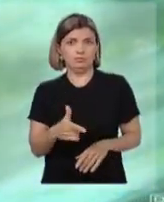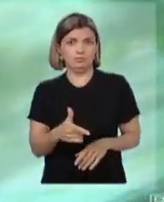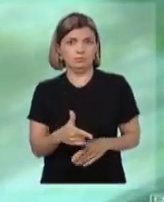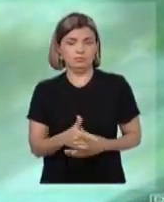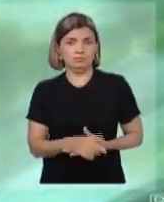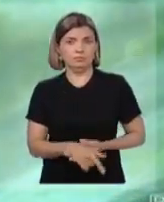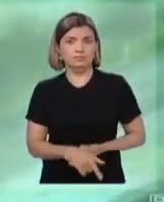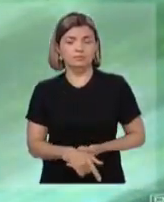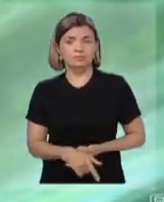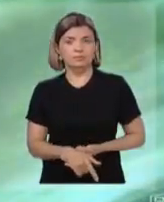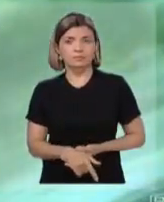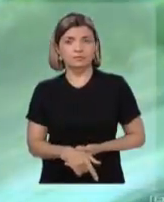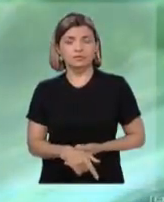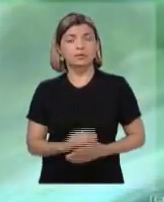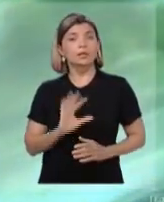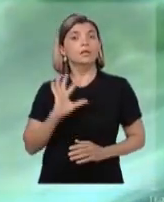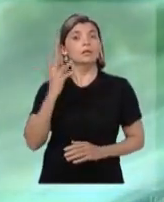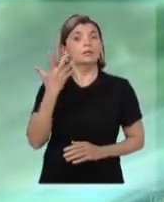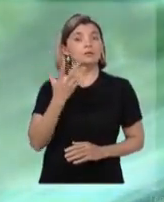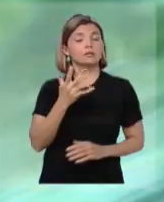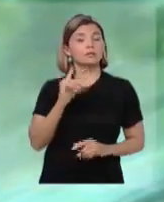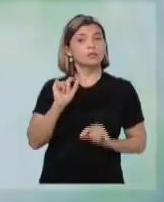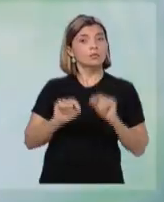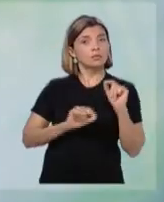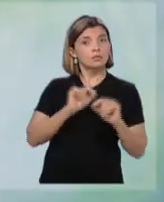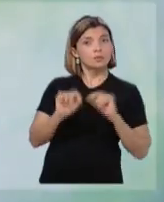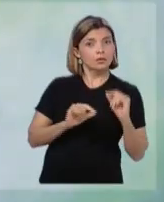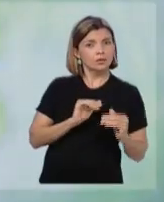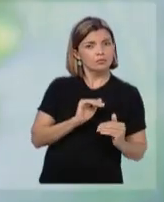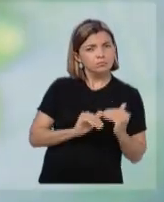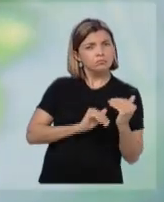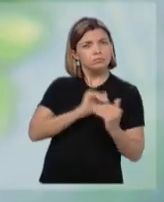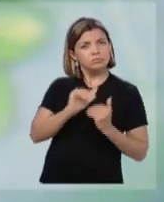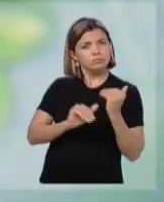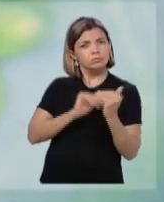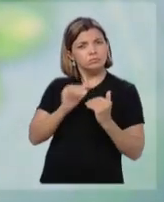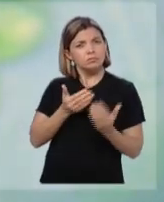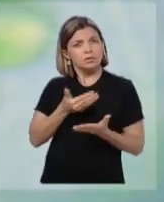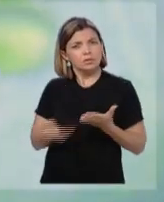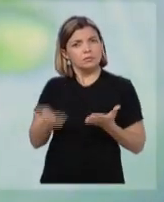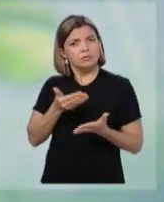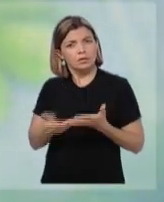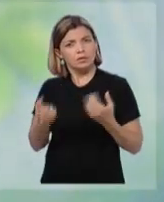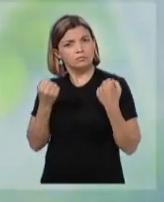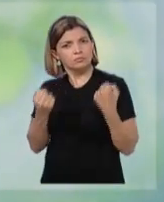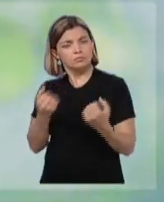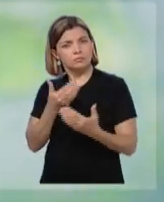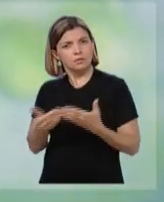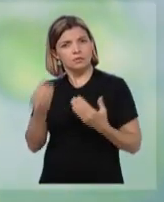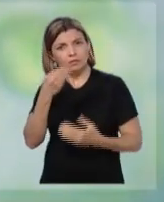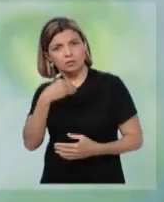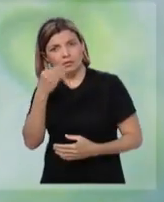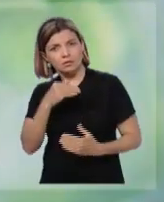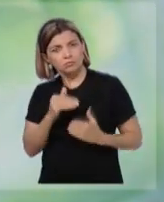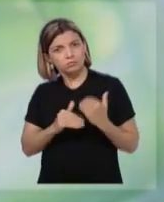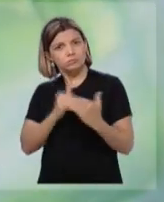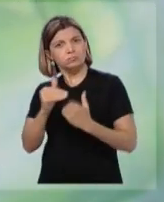os consumidores primários. A mesma coisa acontece nos níveis seguintes.